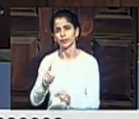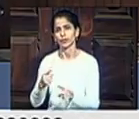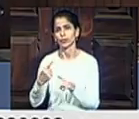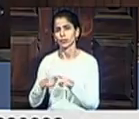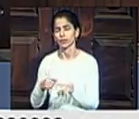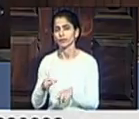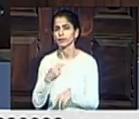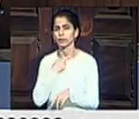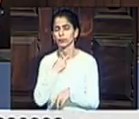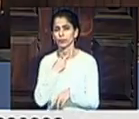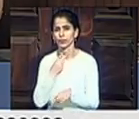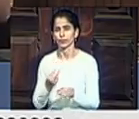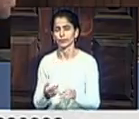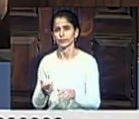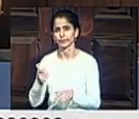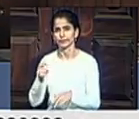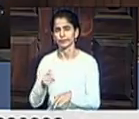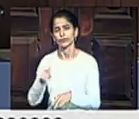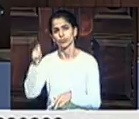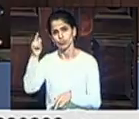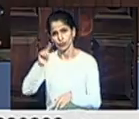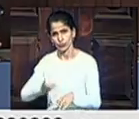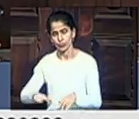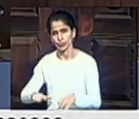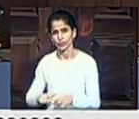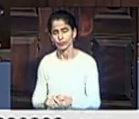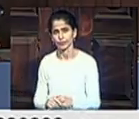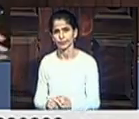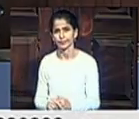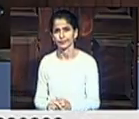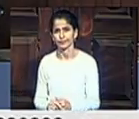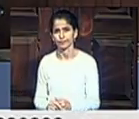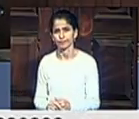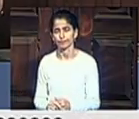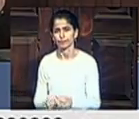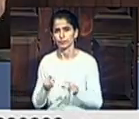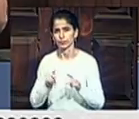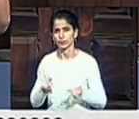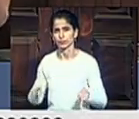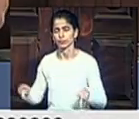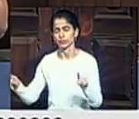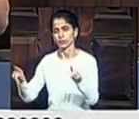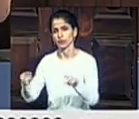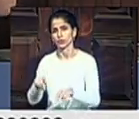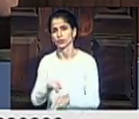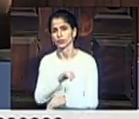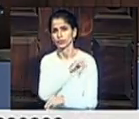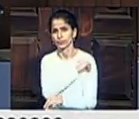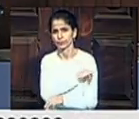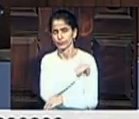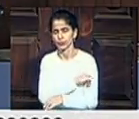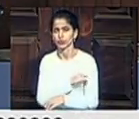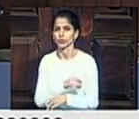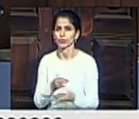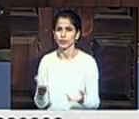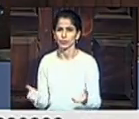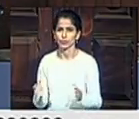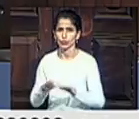possível que, mais uma vez, o povo carioca, o povo